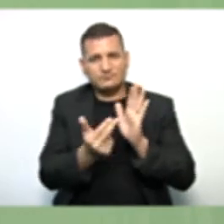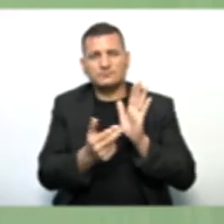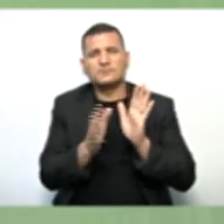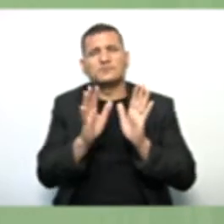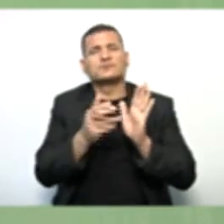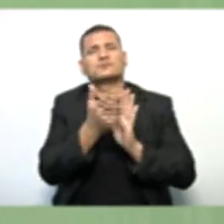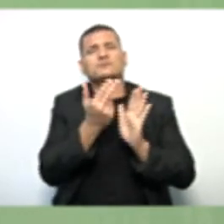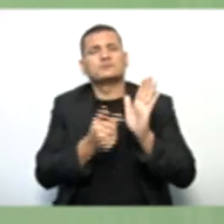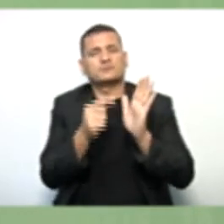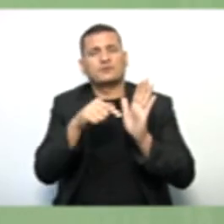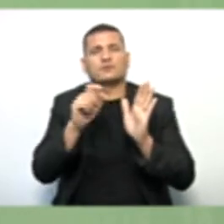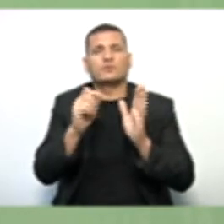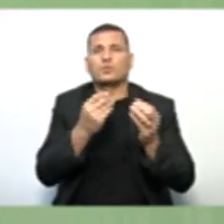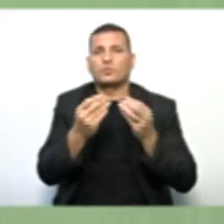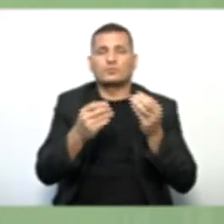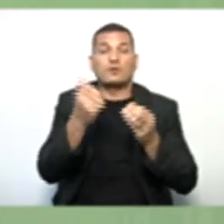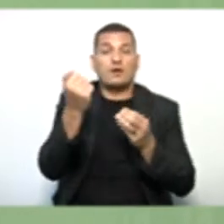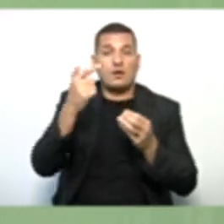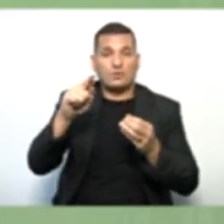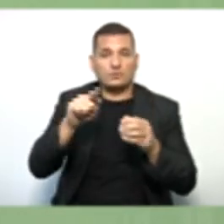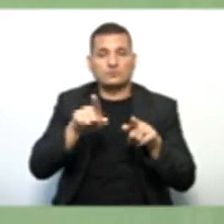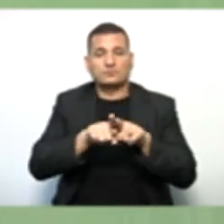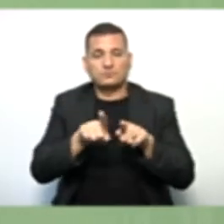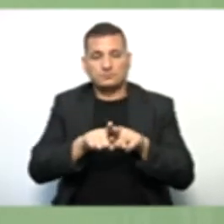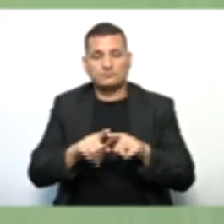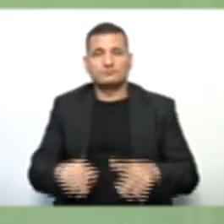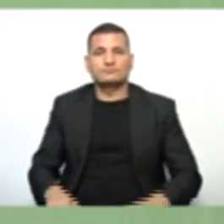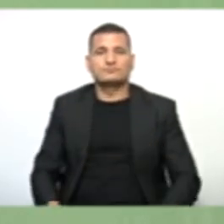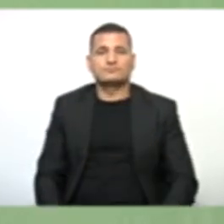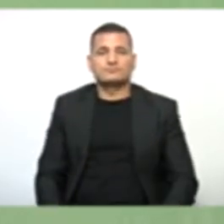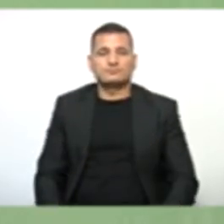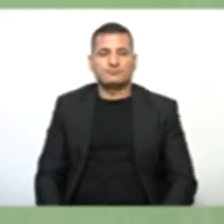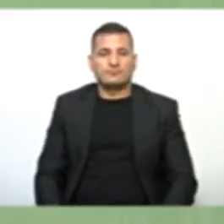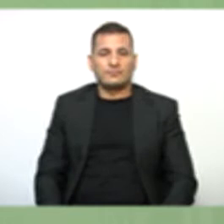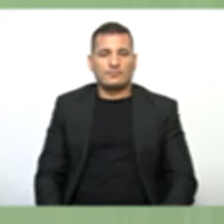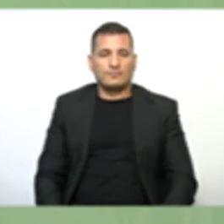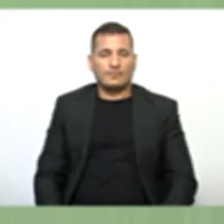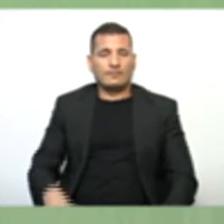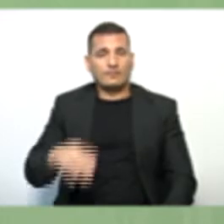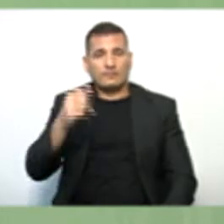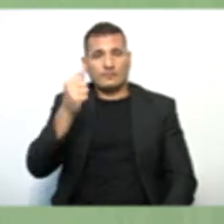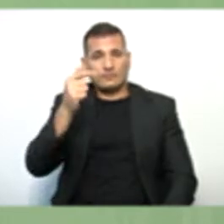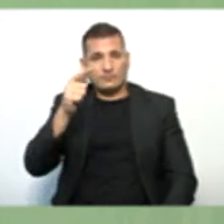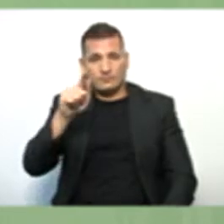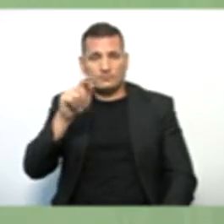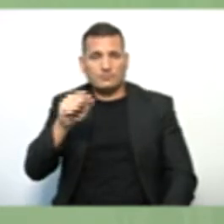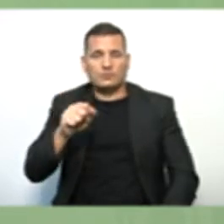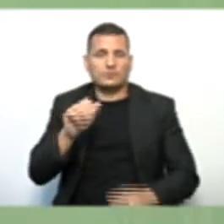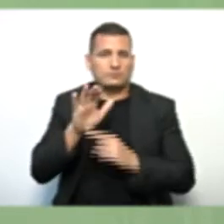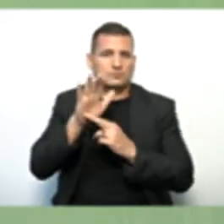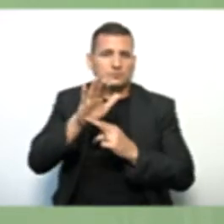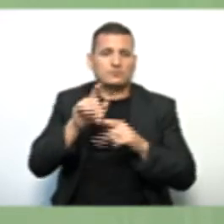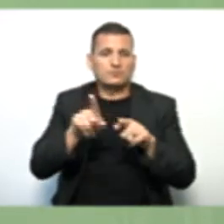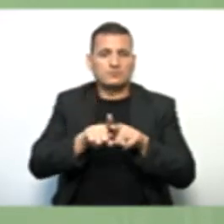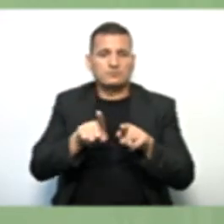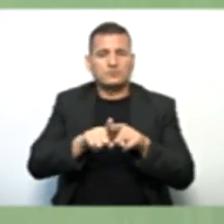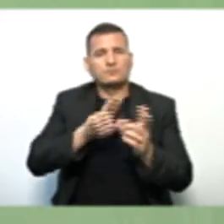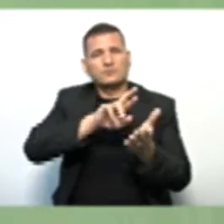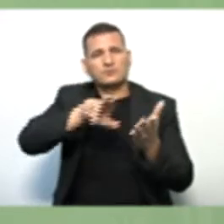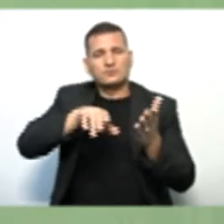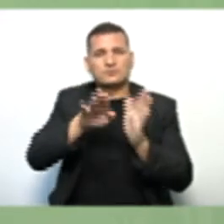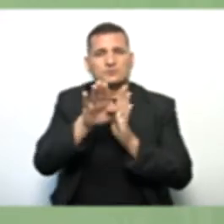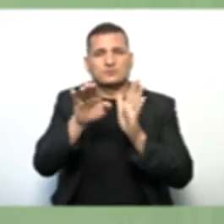realmente forma de escrever também os algoritmos. No caso aqui, ó, os algoritmos podem ser representados também por um conjunto de